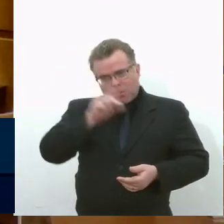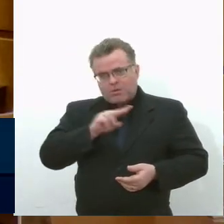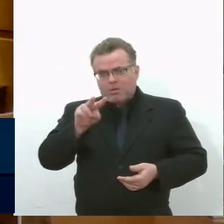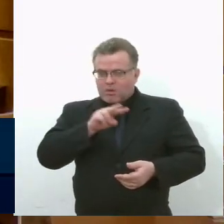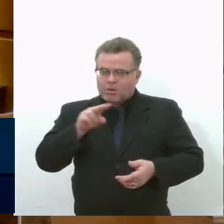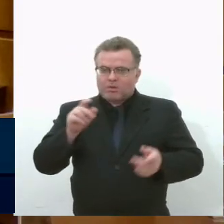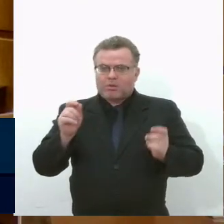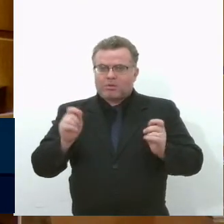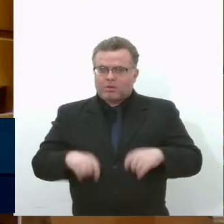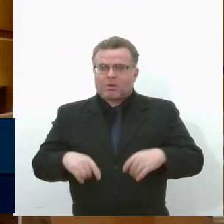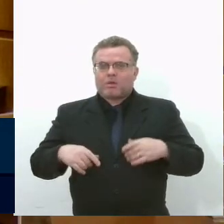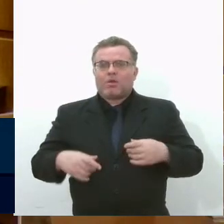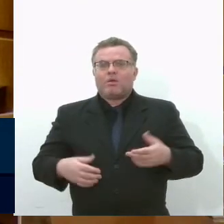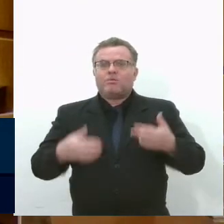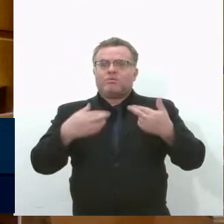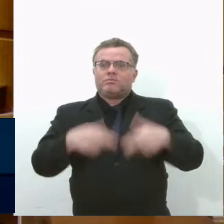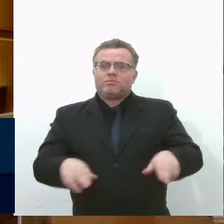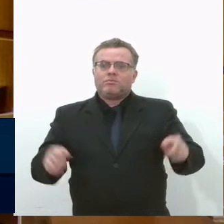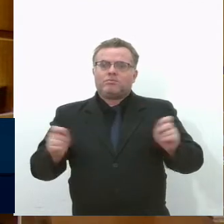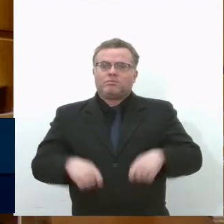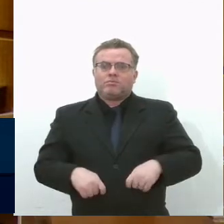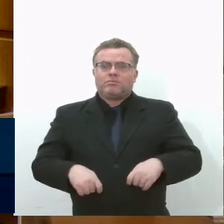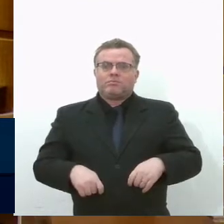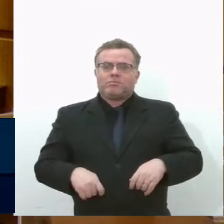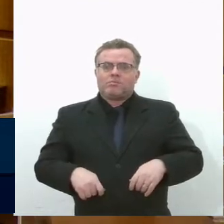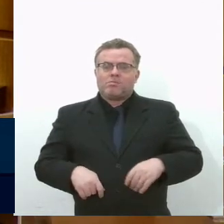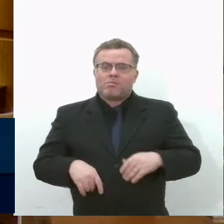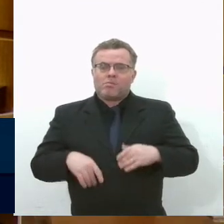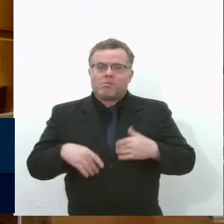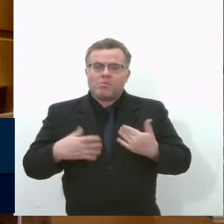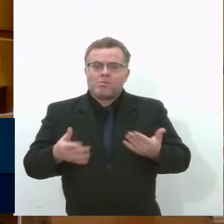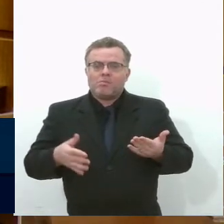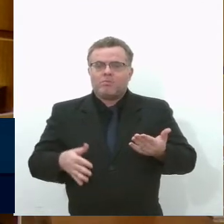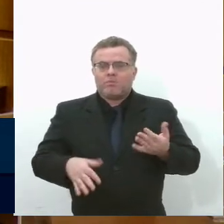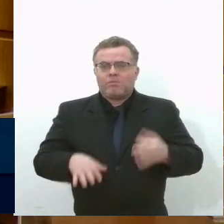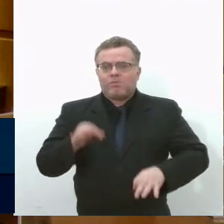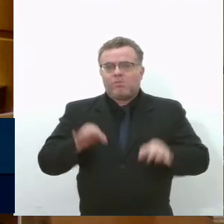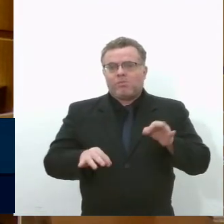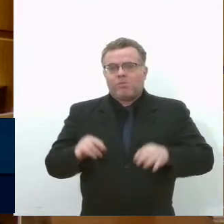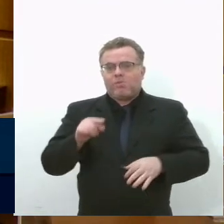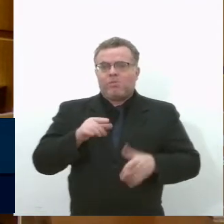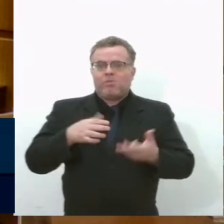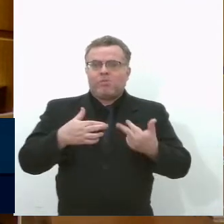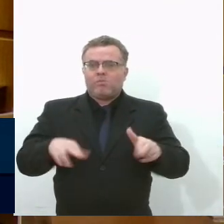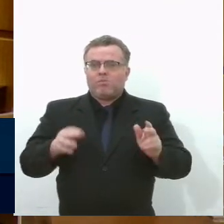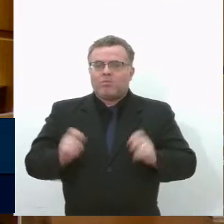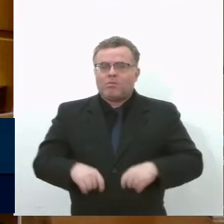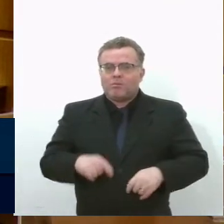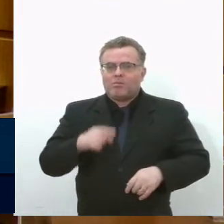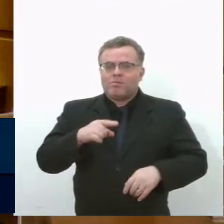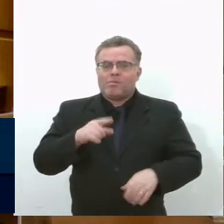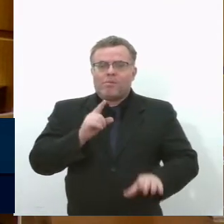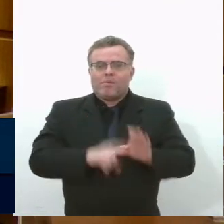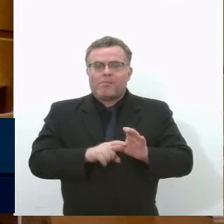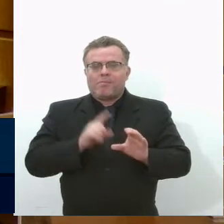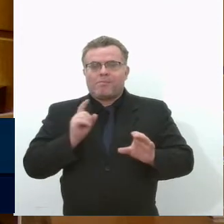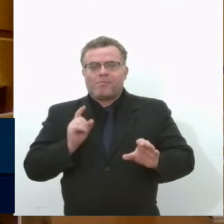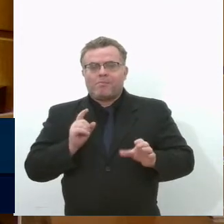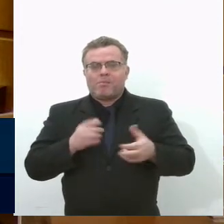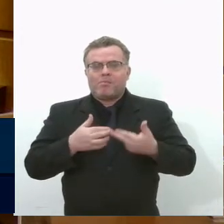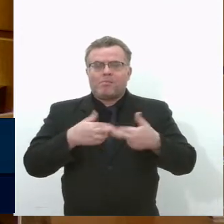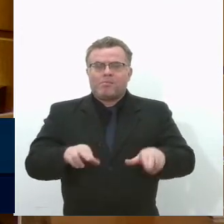podem resolver, segundo a avaliação de alguns juristas, essa pendência, se houver um